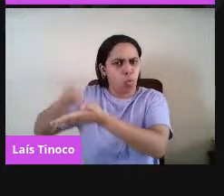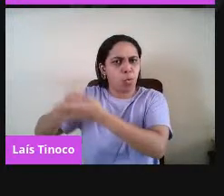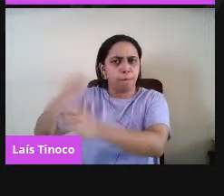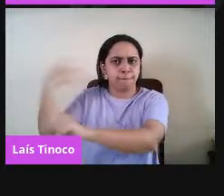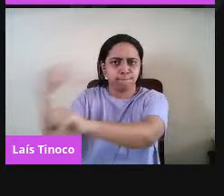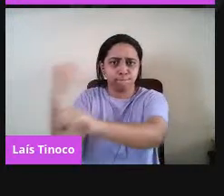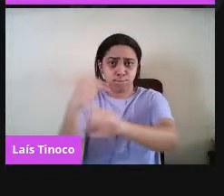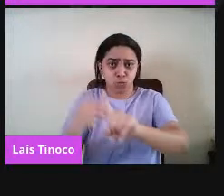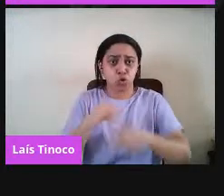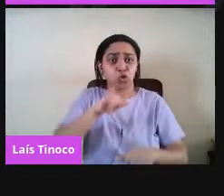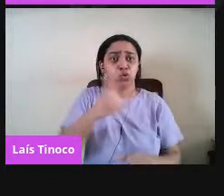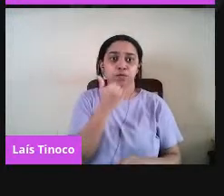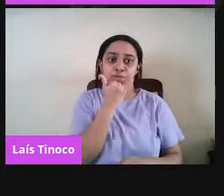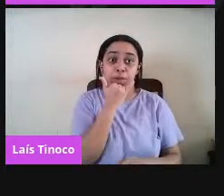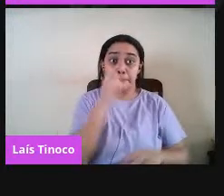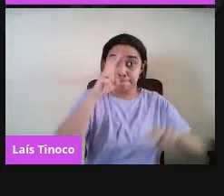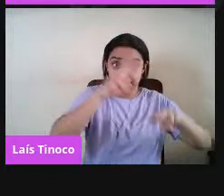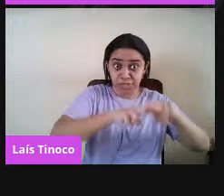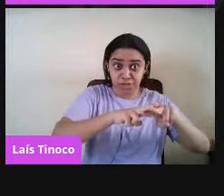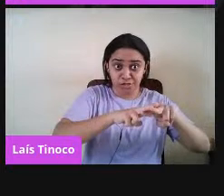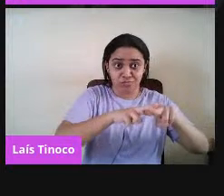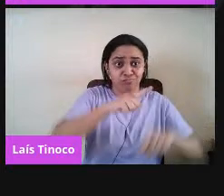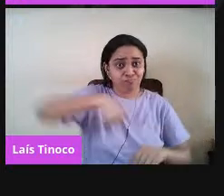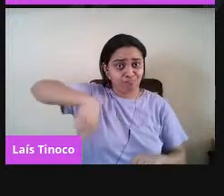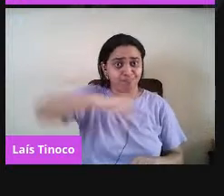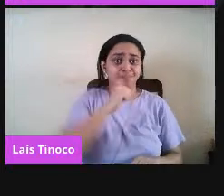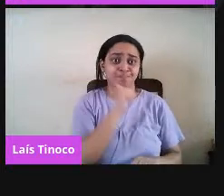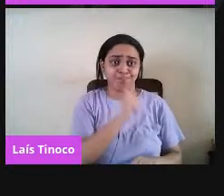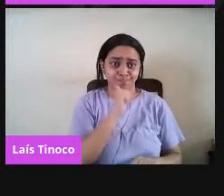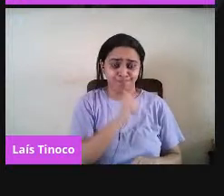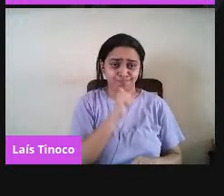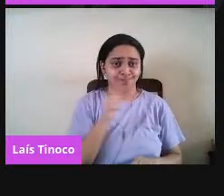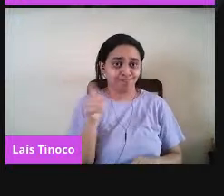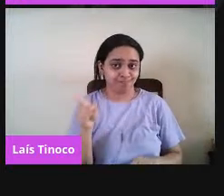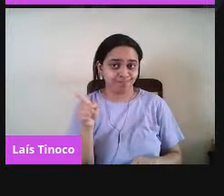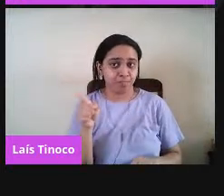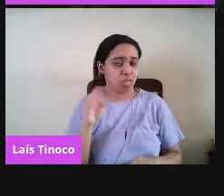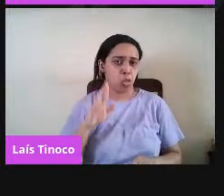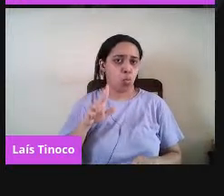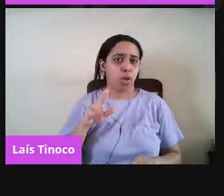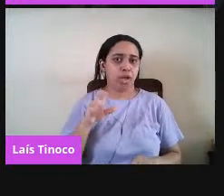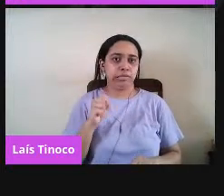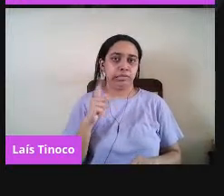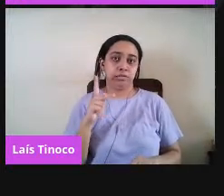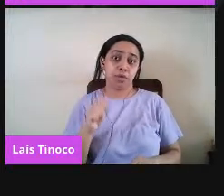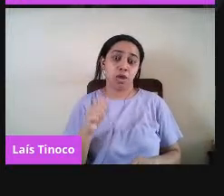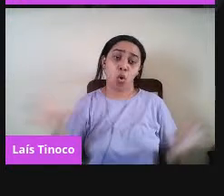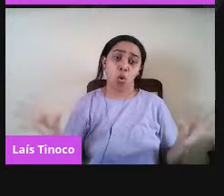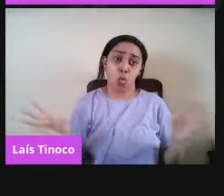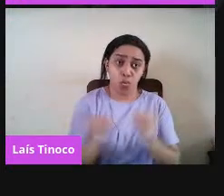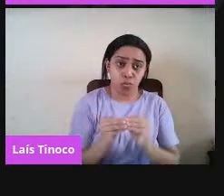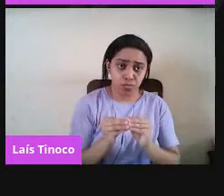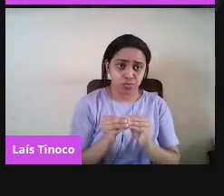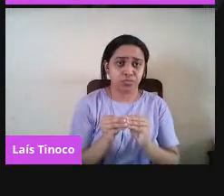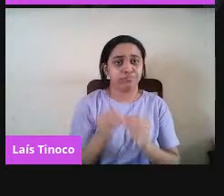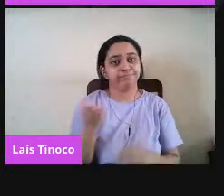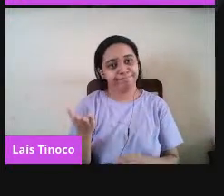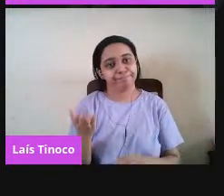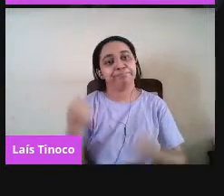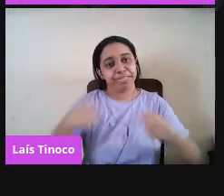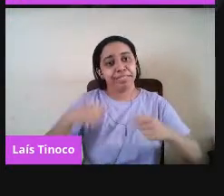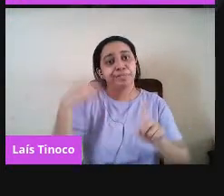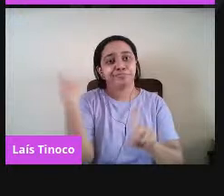No presídio, não no SPA. Conclusão, detentas devem ser agredidas. E aí, agora, eu vou para as considerações